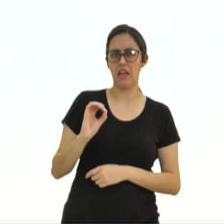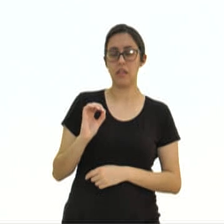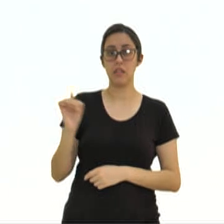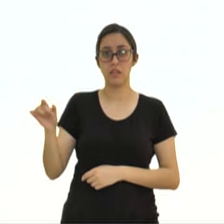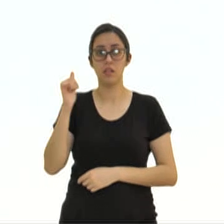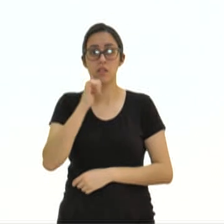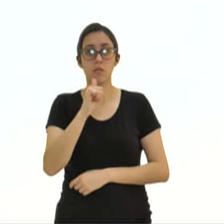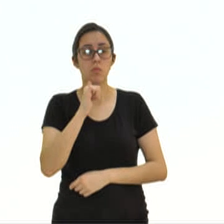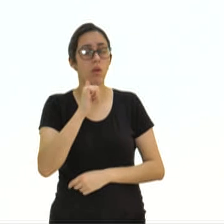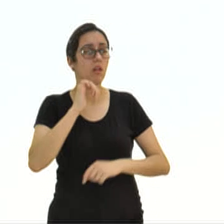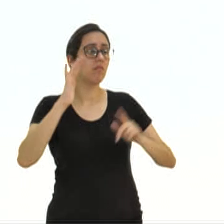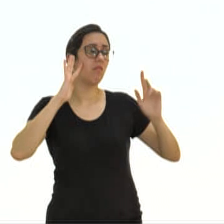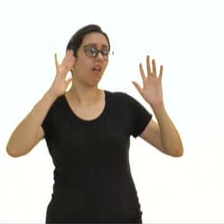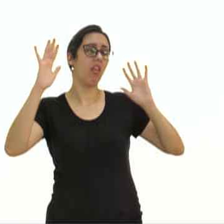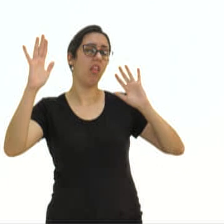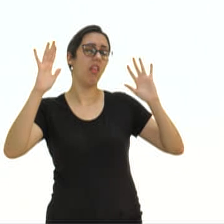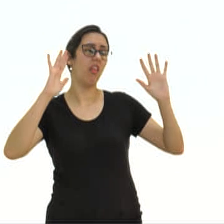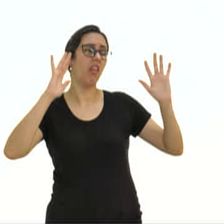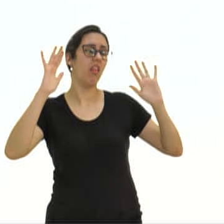estar devaneando.